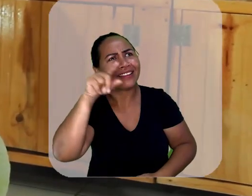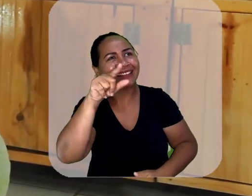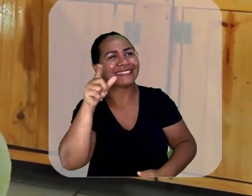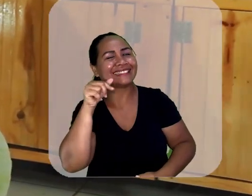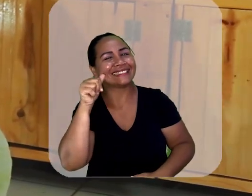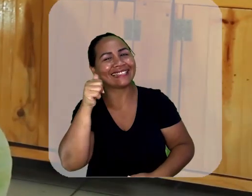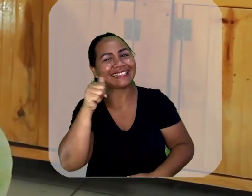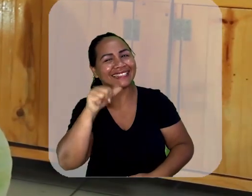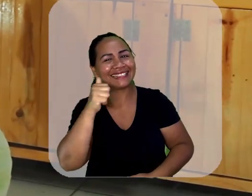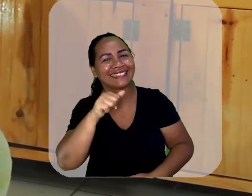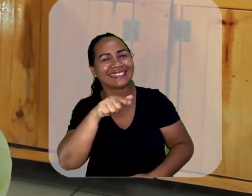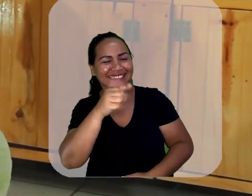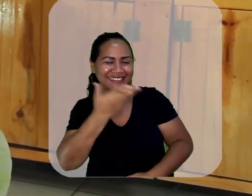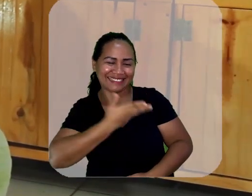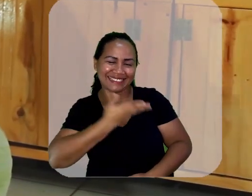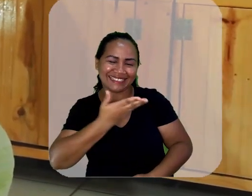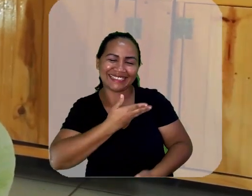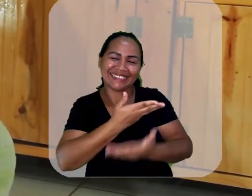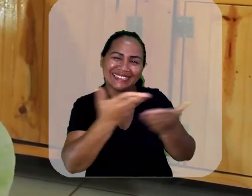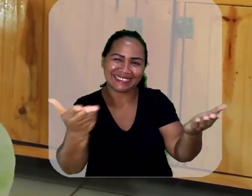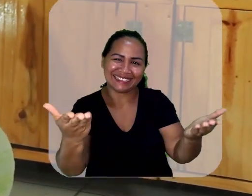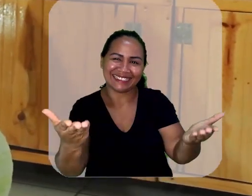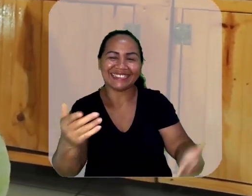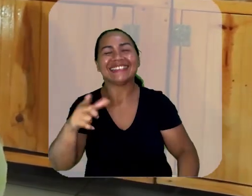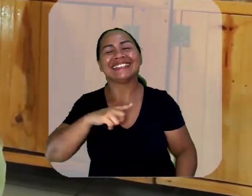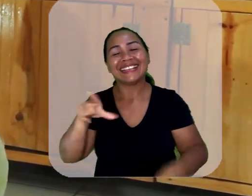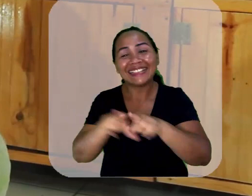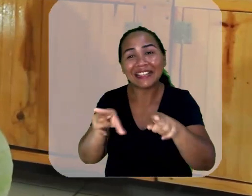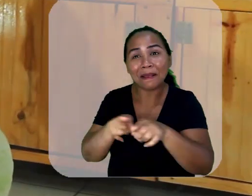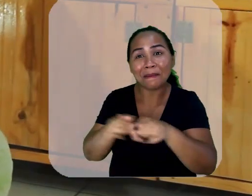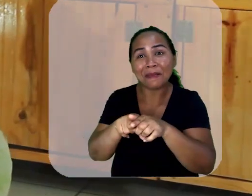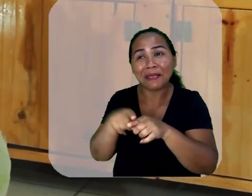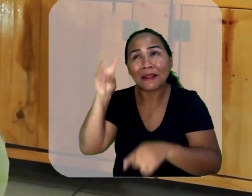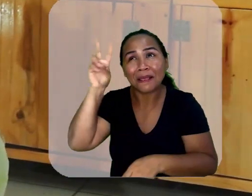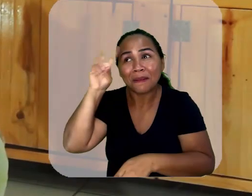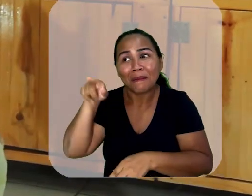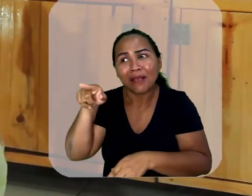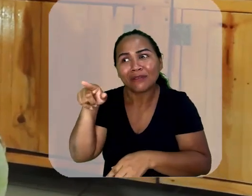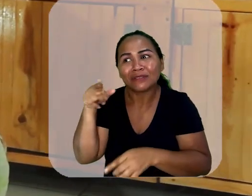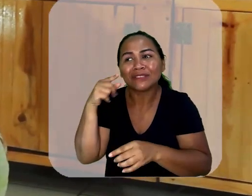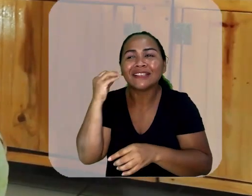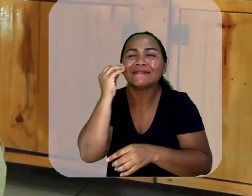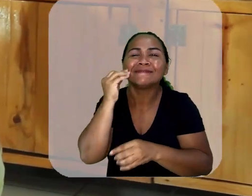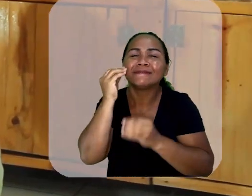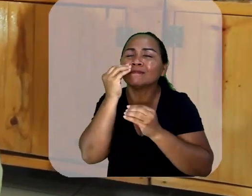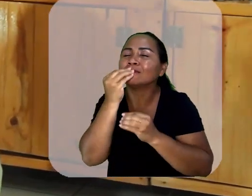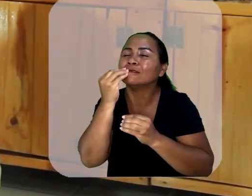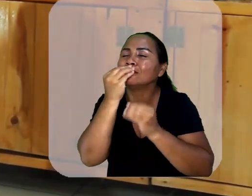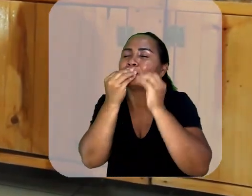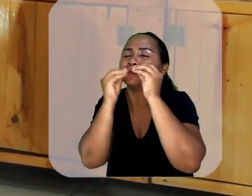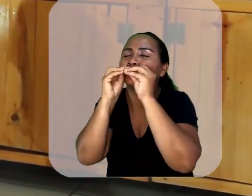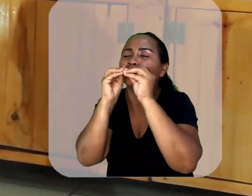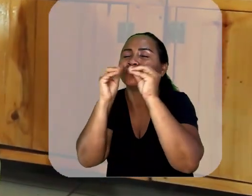o assobio encantado de Isabel, o meladinho do teu beijo me beijando, teus